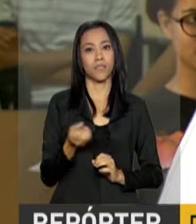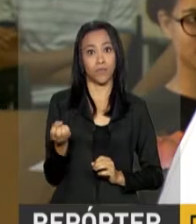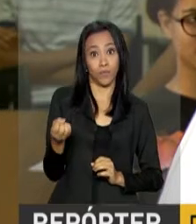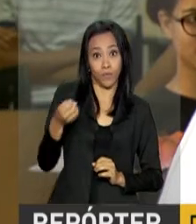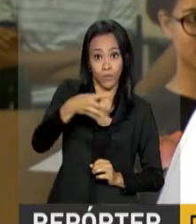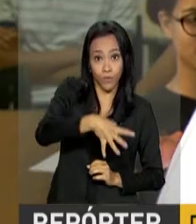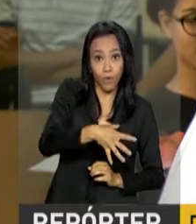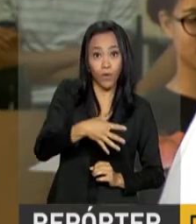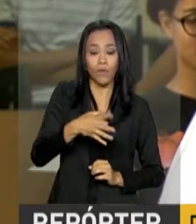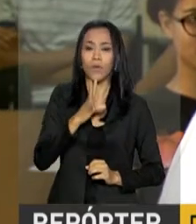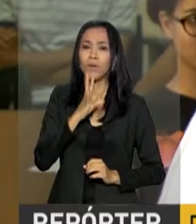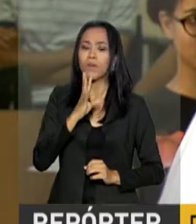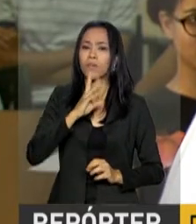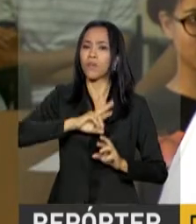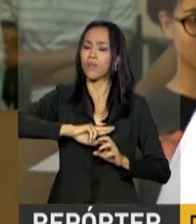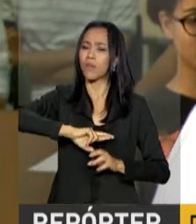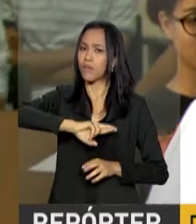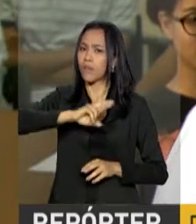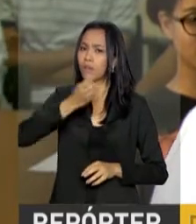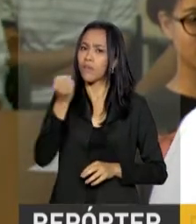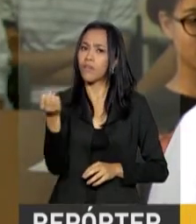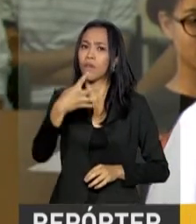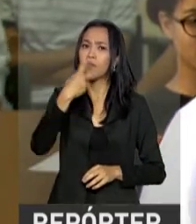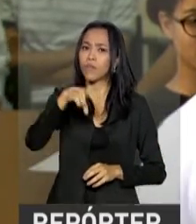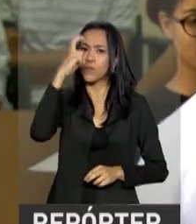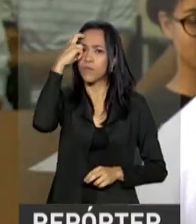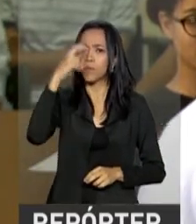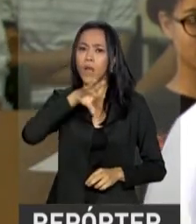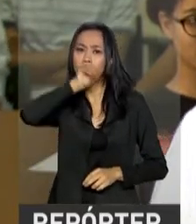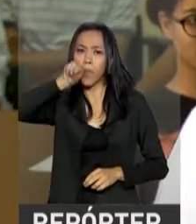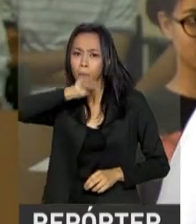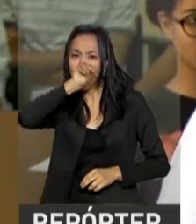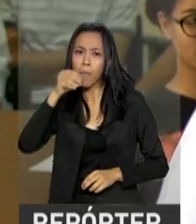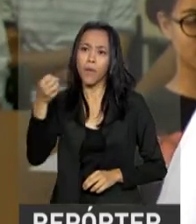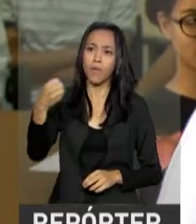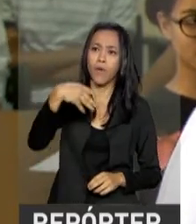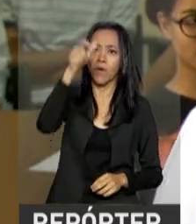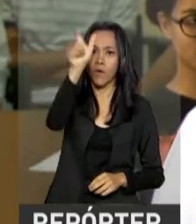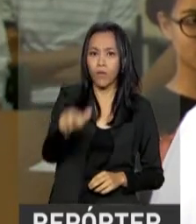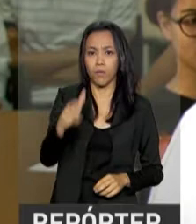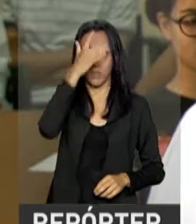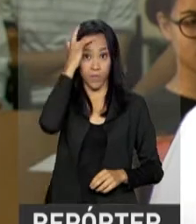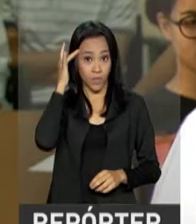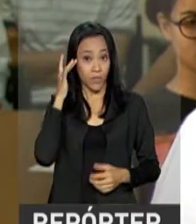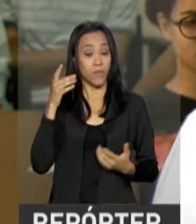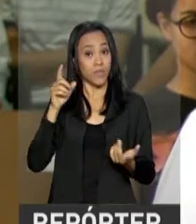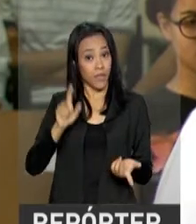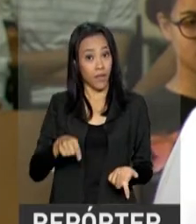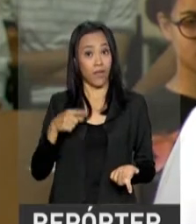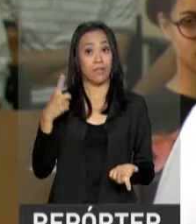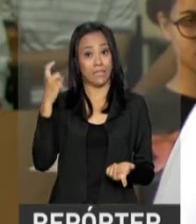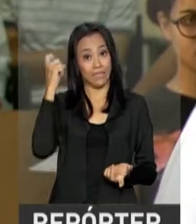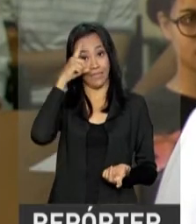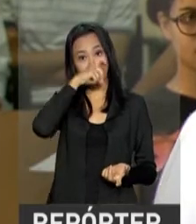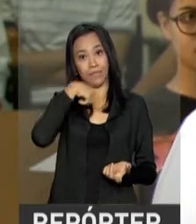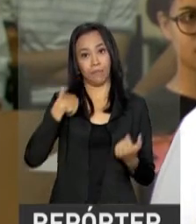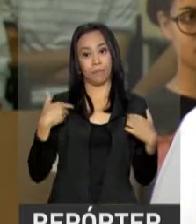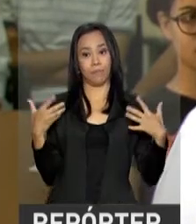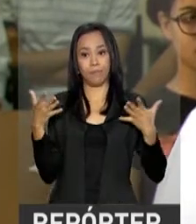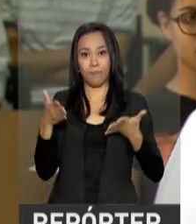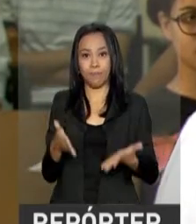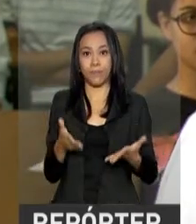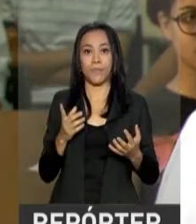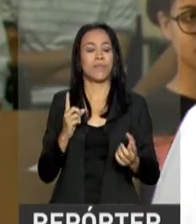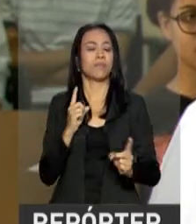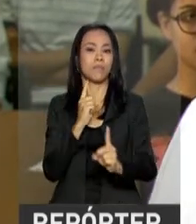inovadora, conhecer novas culturas, conhecer novos vocabulários, novas pessoas. Para mim, a parte mais difícil de participar de um evento desse